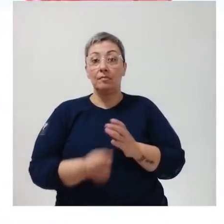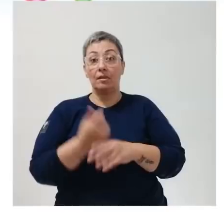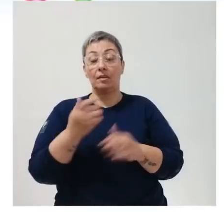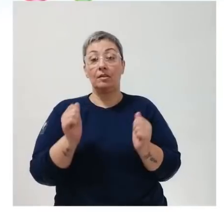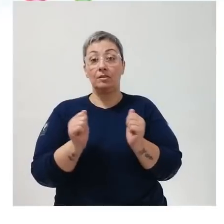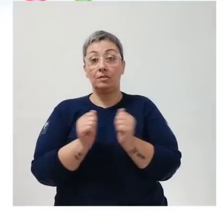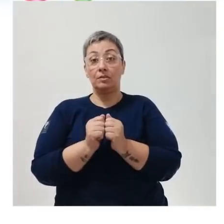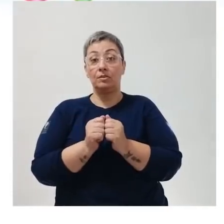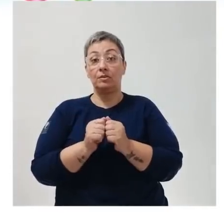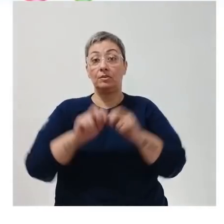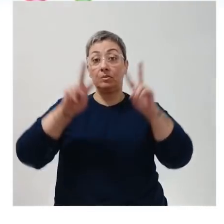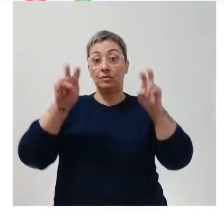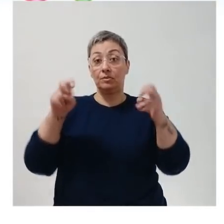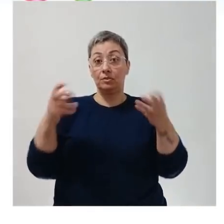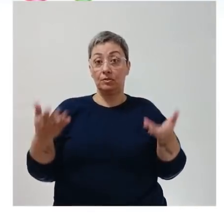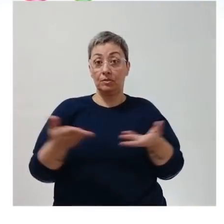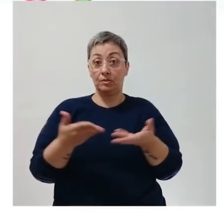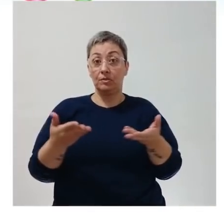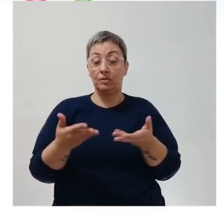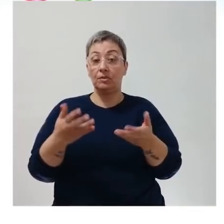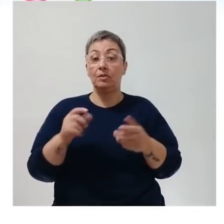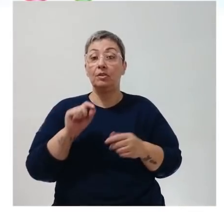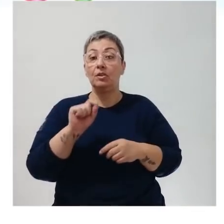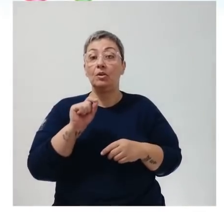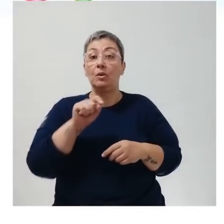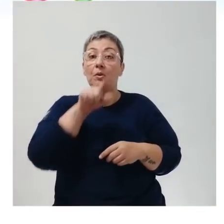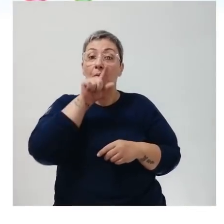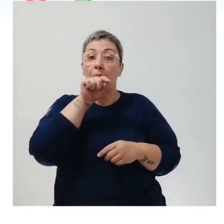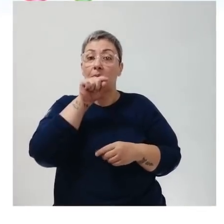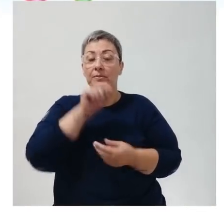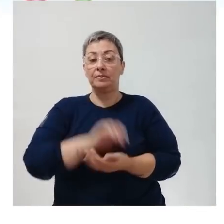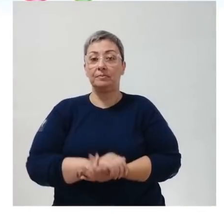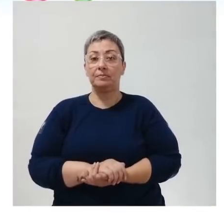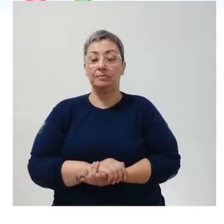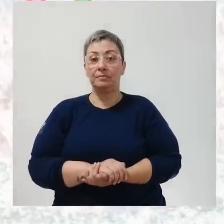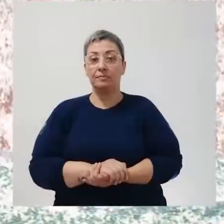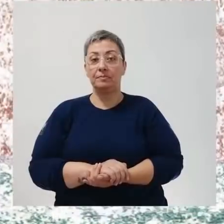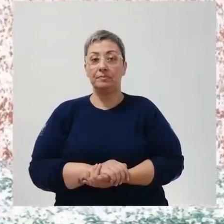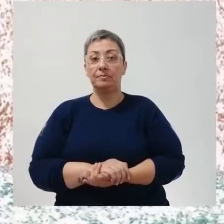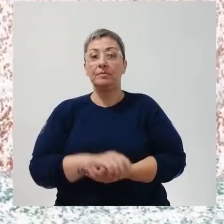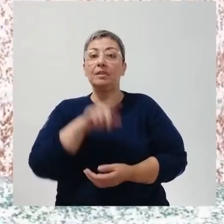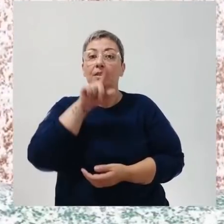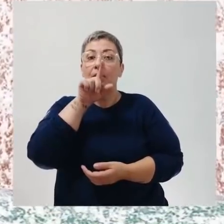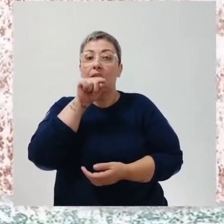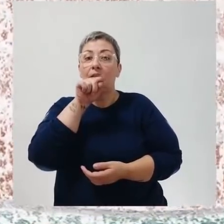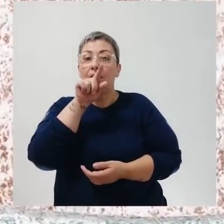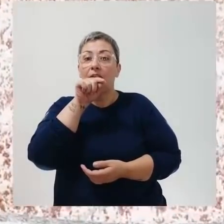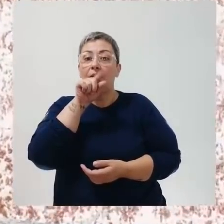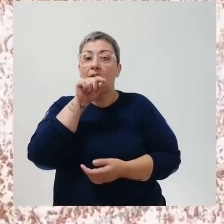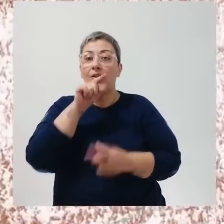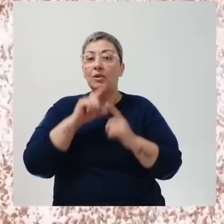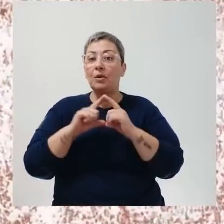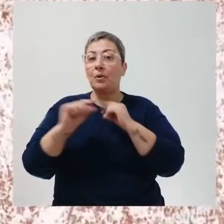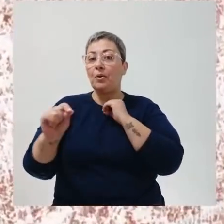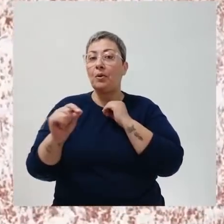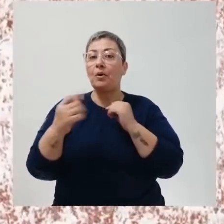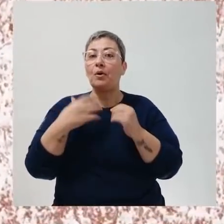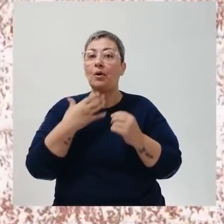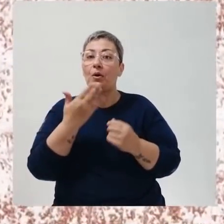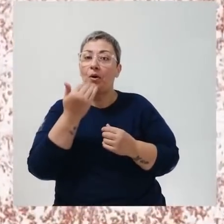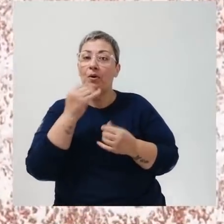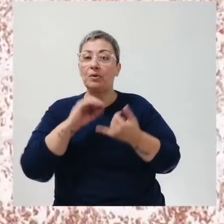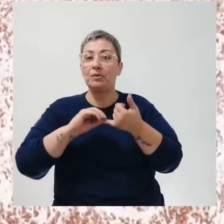Criando juntos, episódio de hoje, O Passarinho. O passarinho fujão gosta de